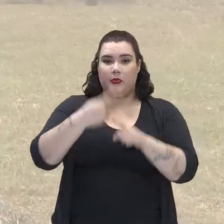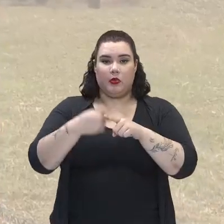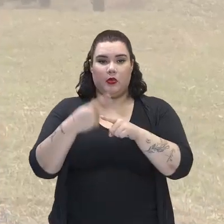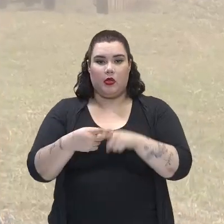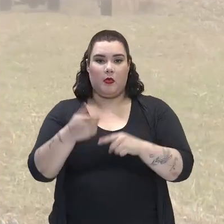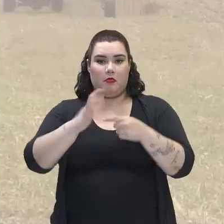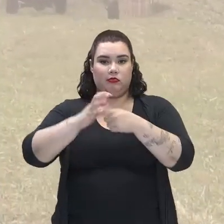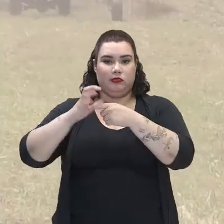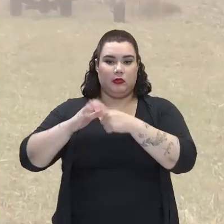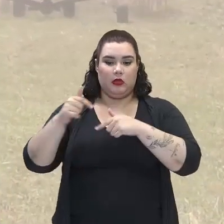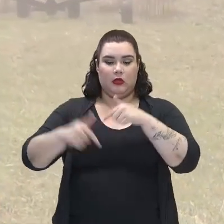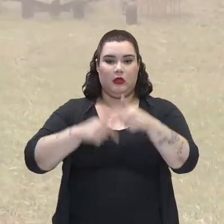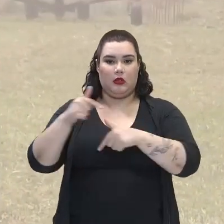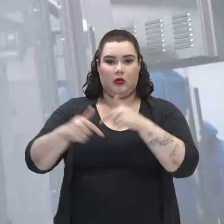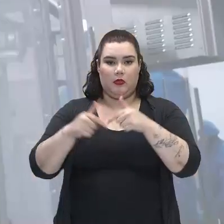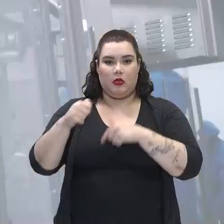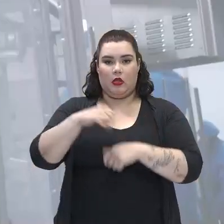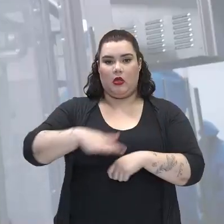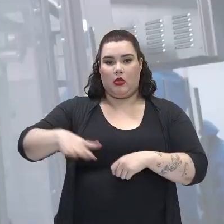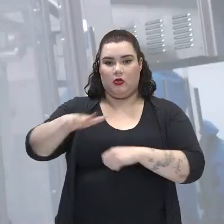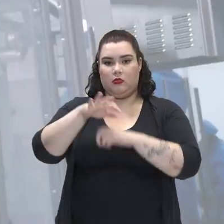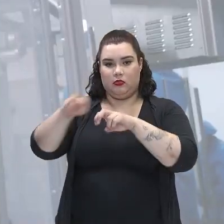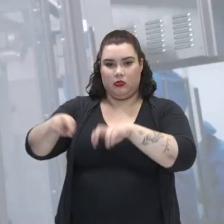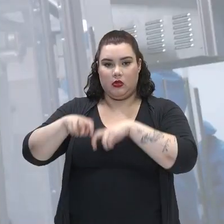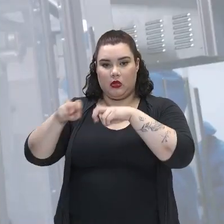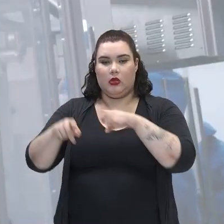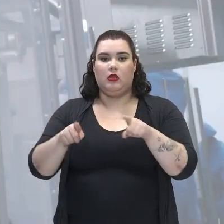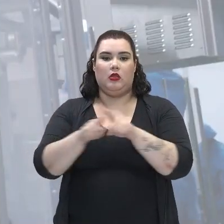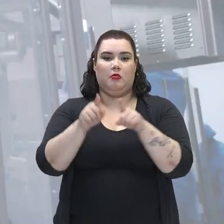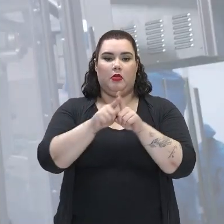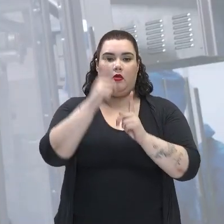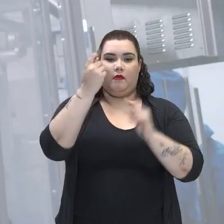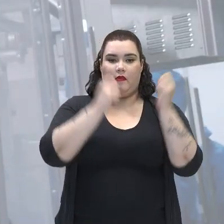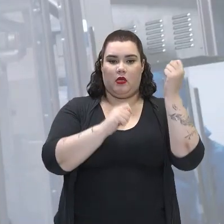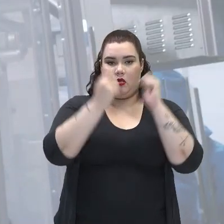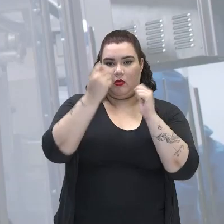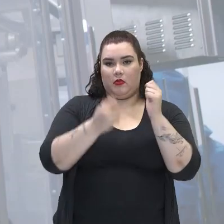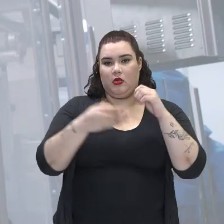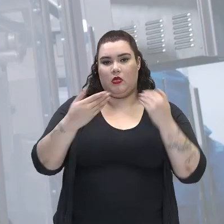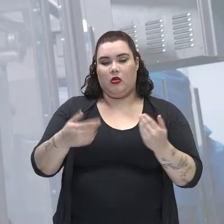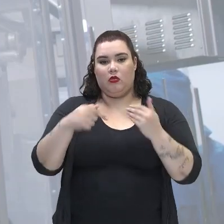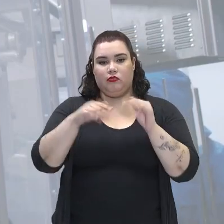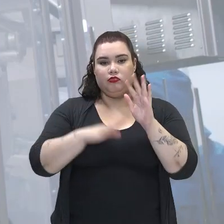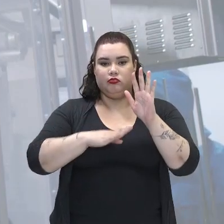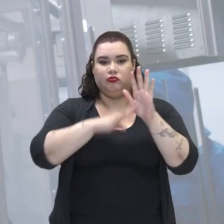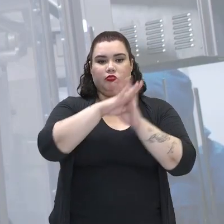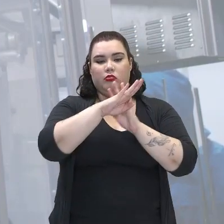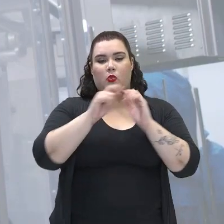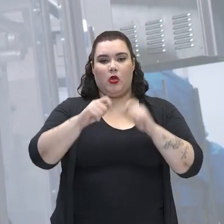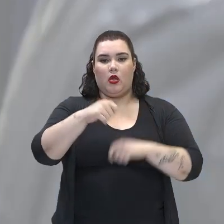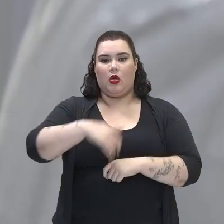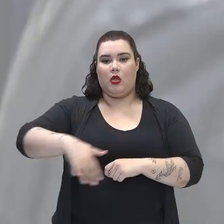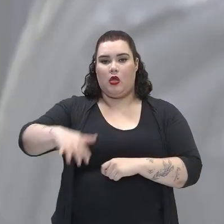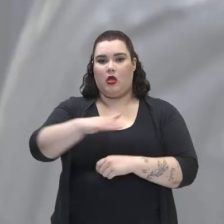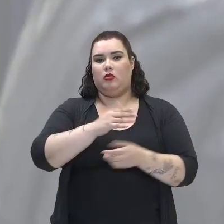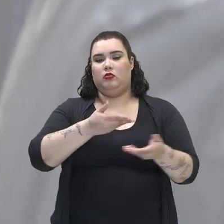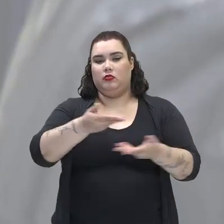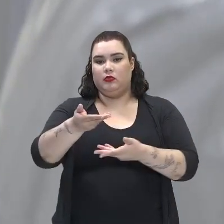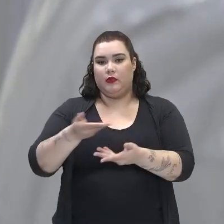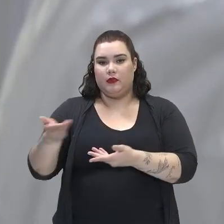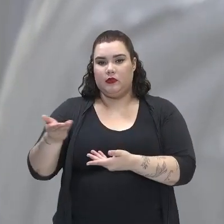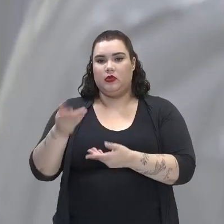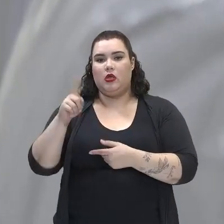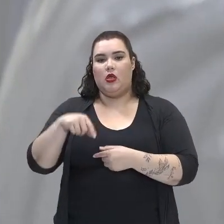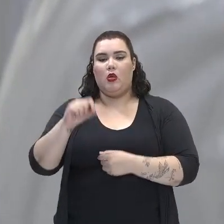máquinas estão fazendo mais trabalhos no campo e nas fábricas, e isso aumentou o setor de comércio e serviços, que a gente chama